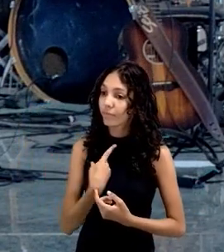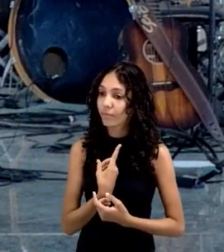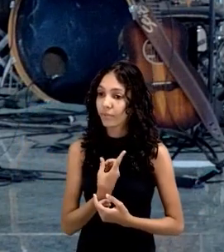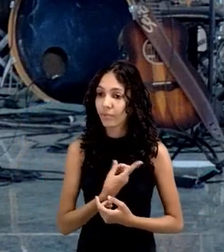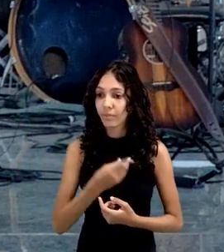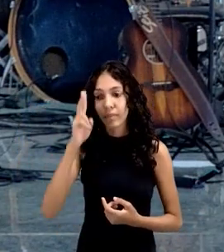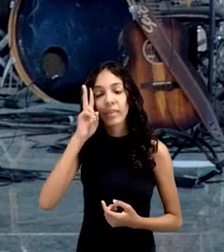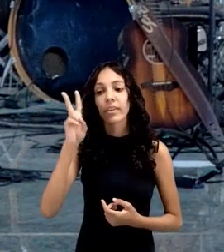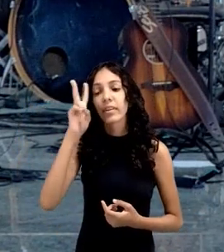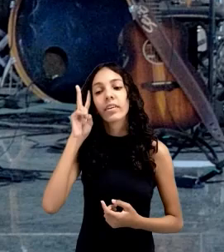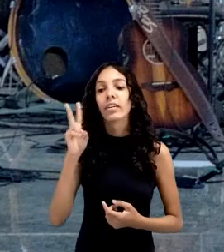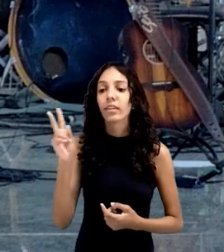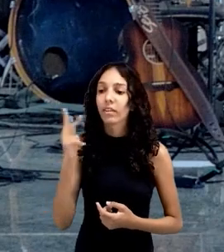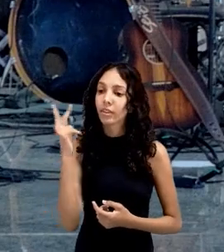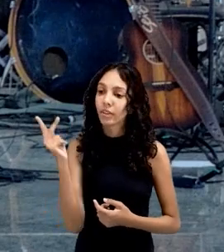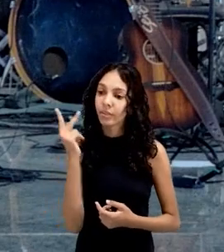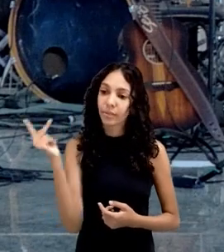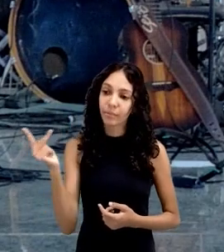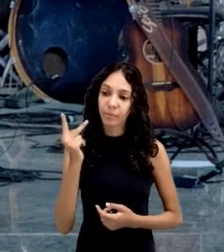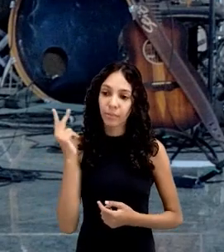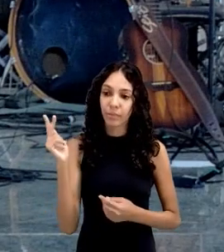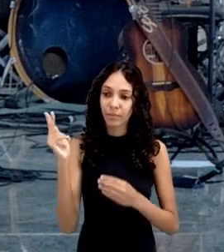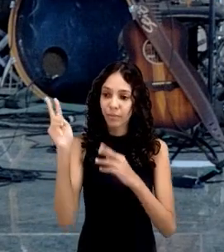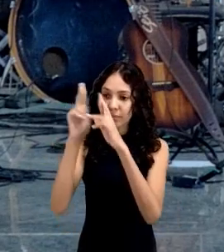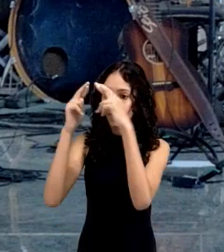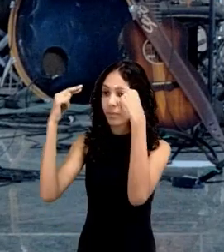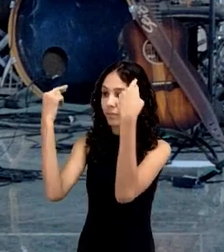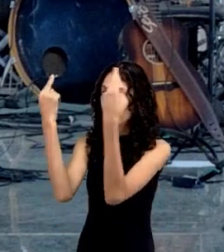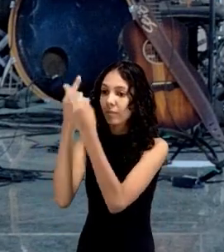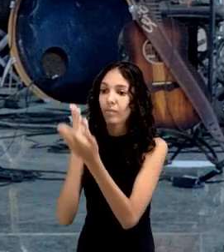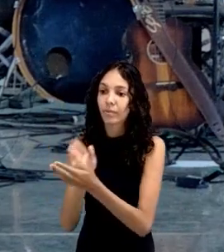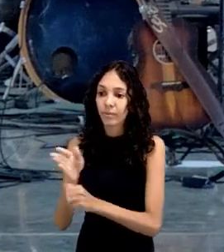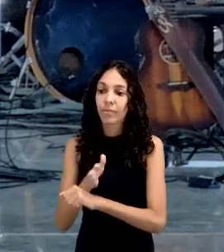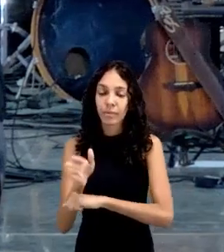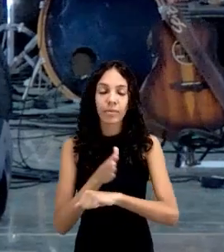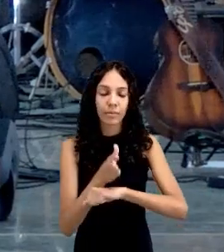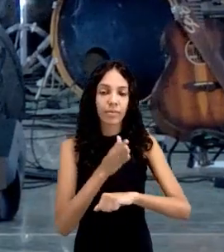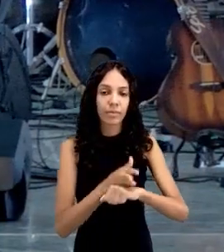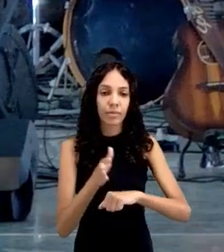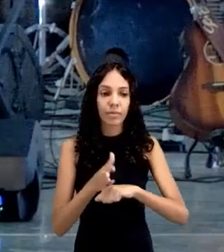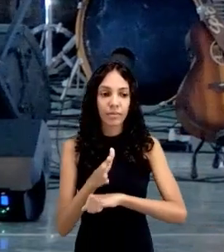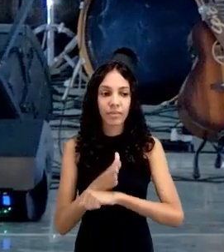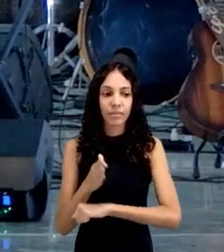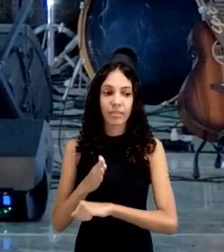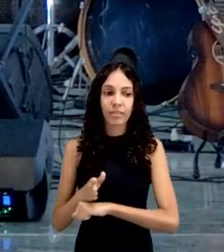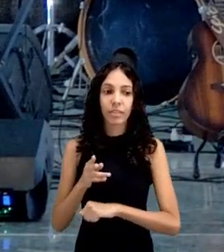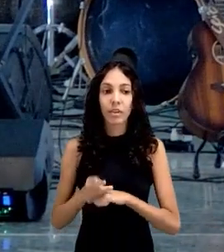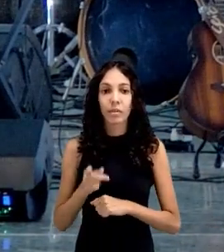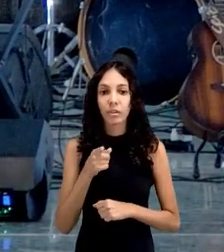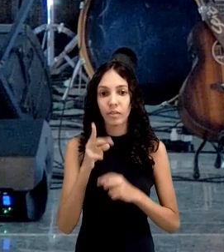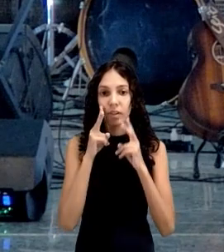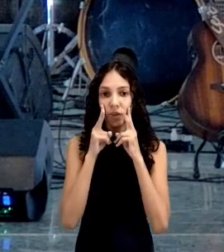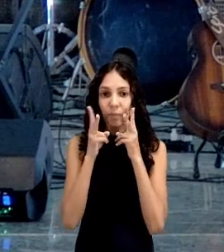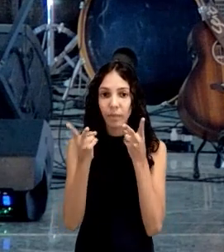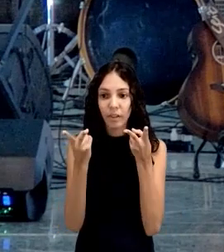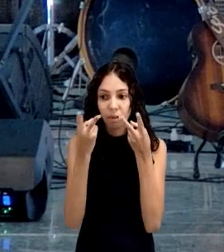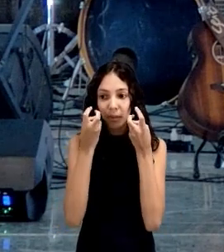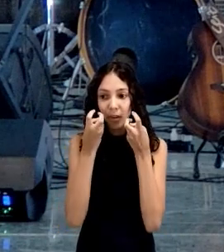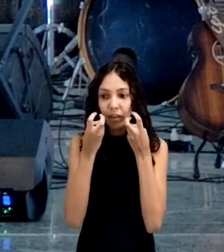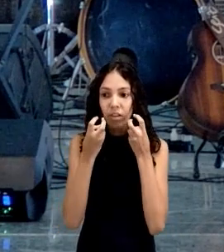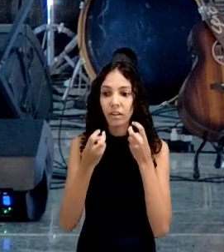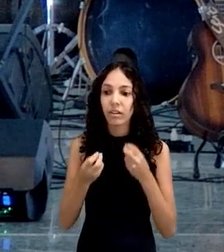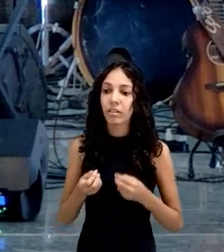continuar lendo o Sermão do Monte, você vai ver que os valores que estão sendo apresentados só aqui no Sermão do Monte já é uma coisa